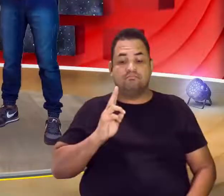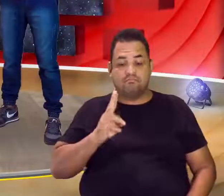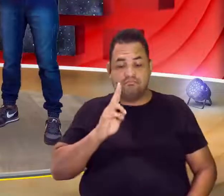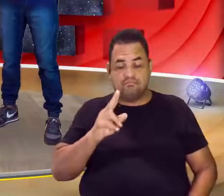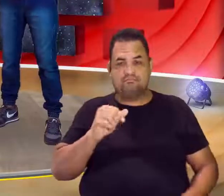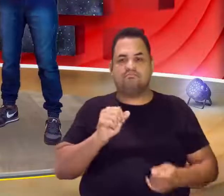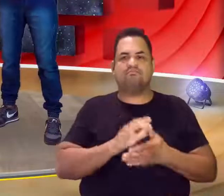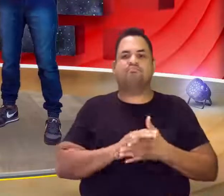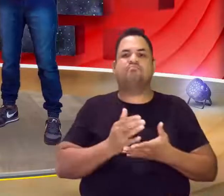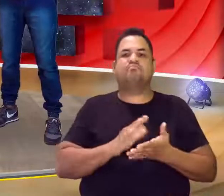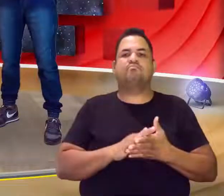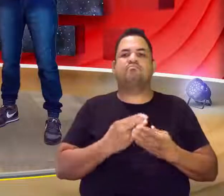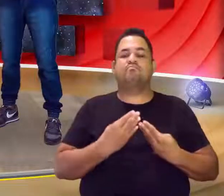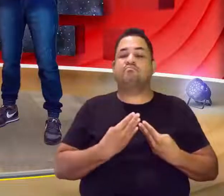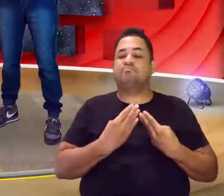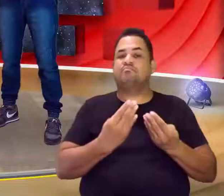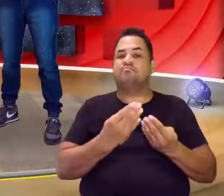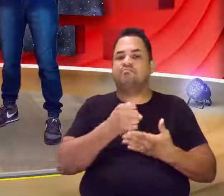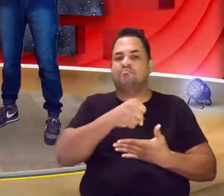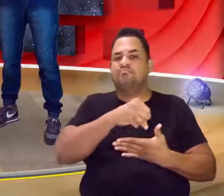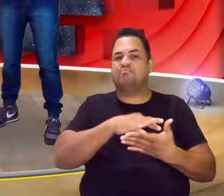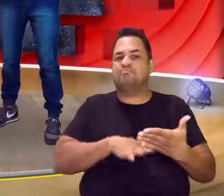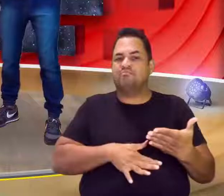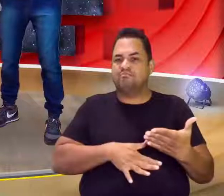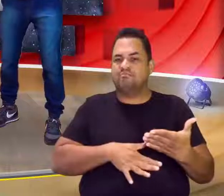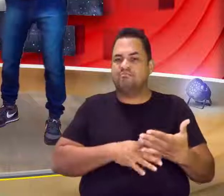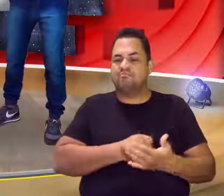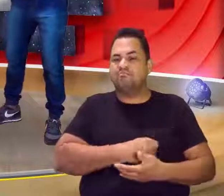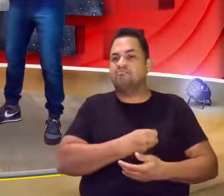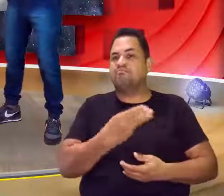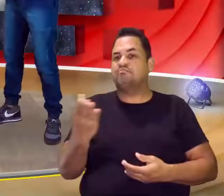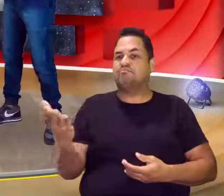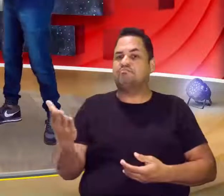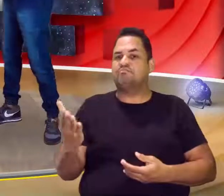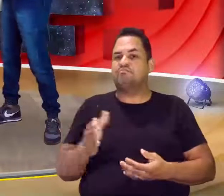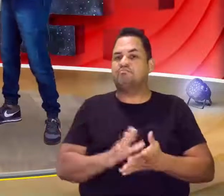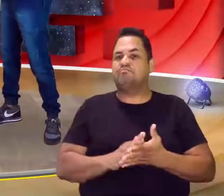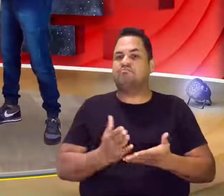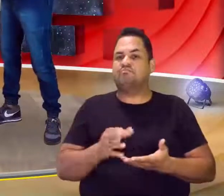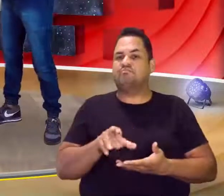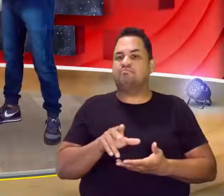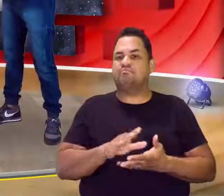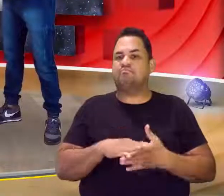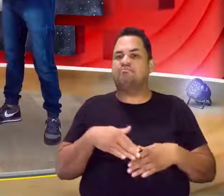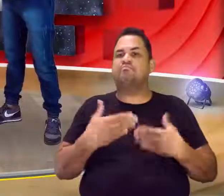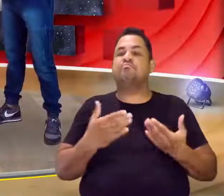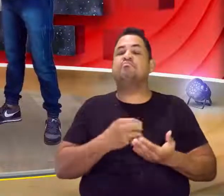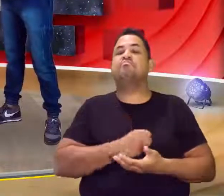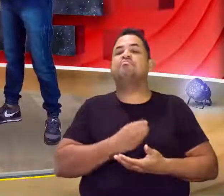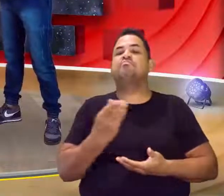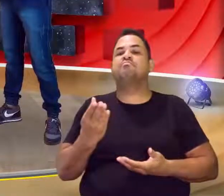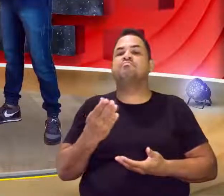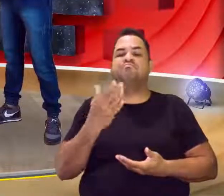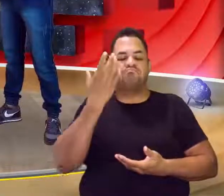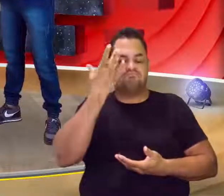E ele não te fornecer a quantidade, por exemplo, a mesma quantidade. Mas quanto é?